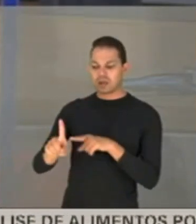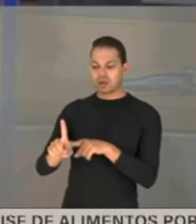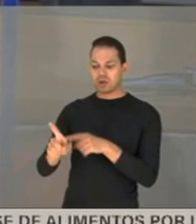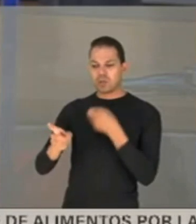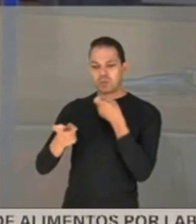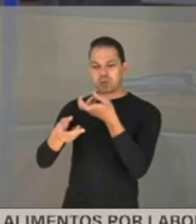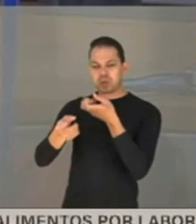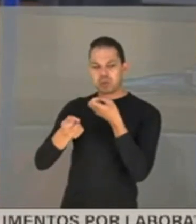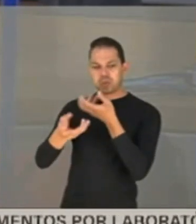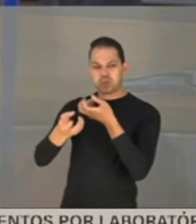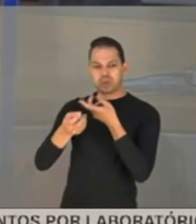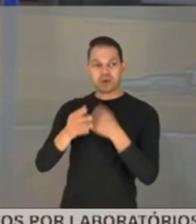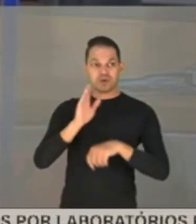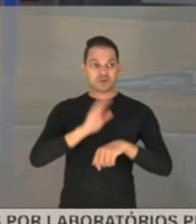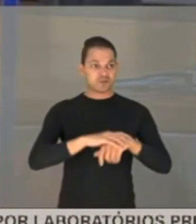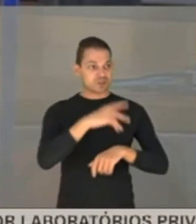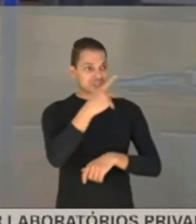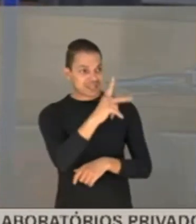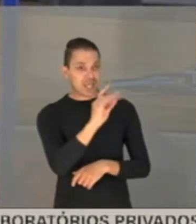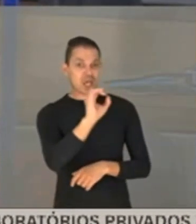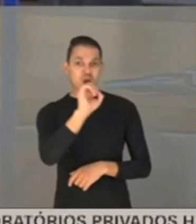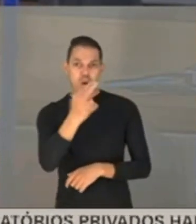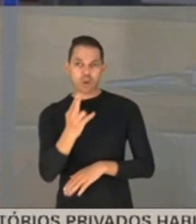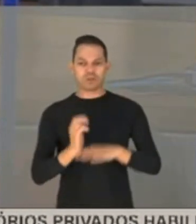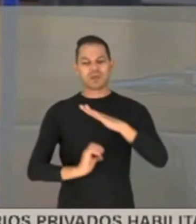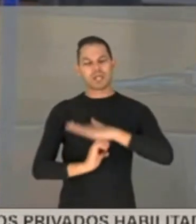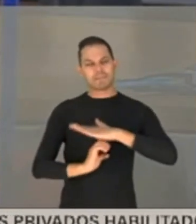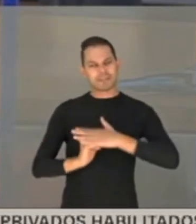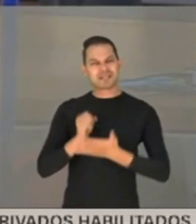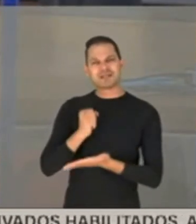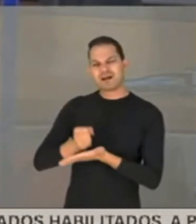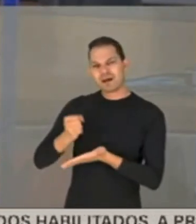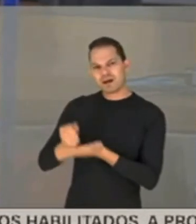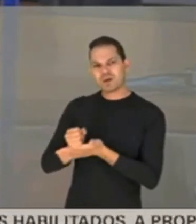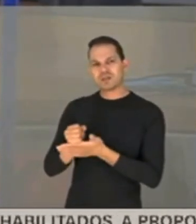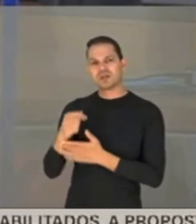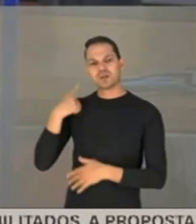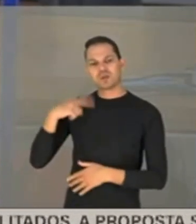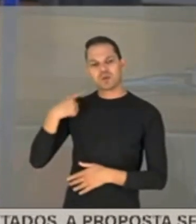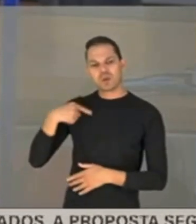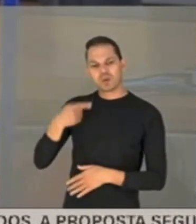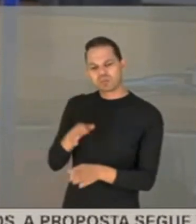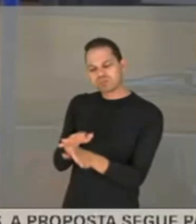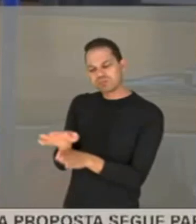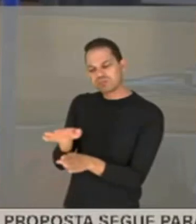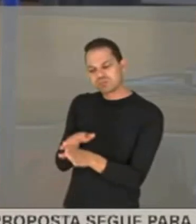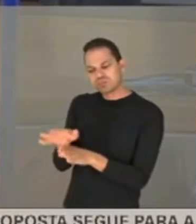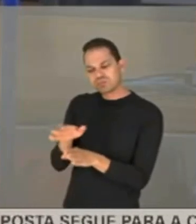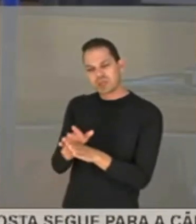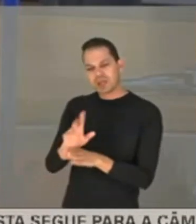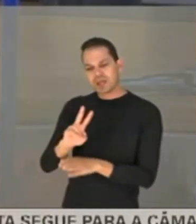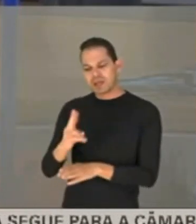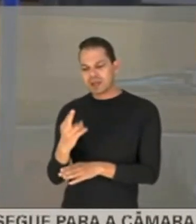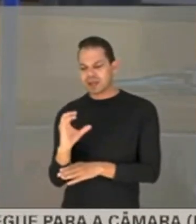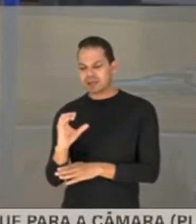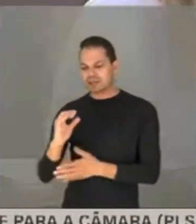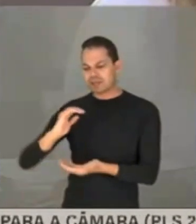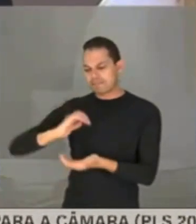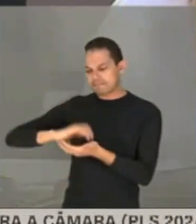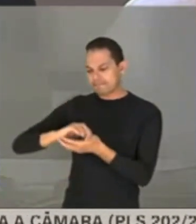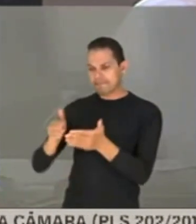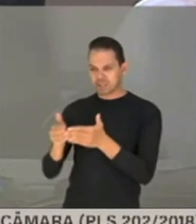Foi o senhor ou a empresa que contratou o advogado e o orientou a solicitar um habeas corpus ao